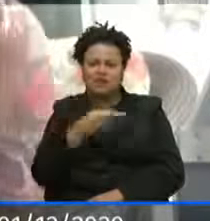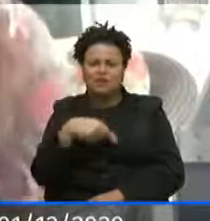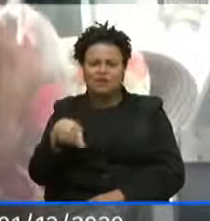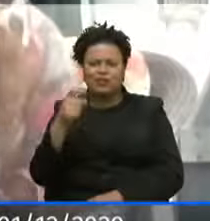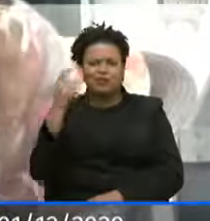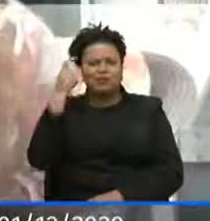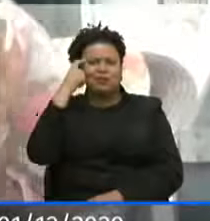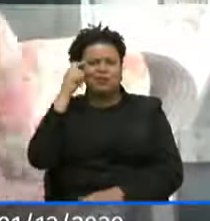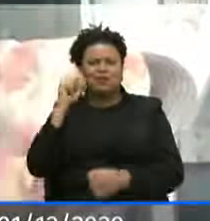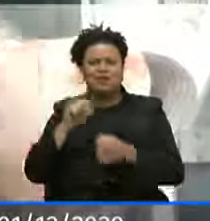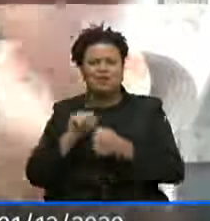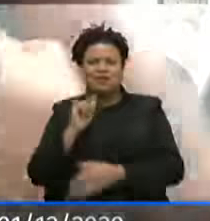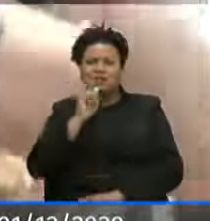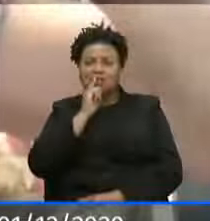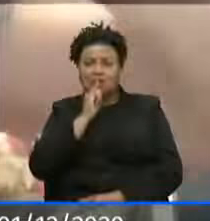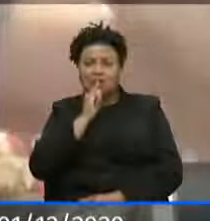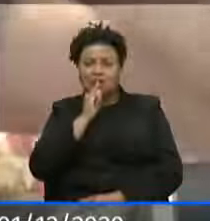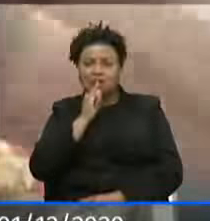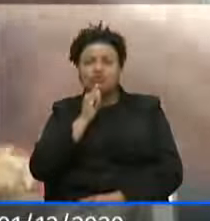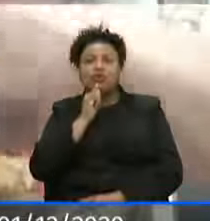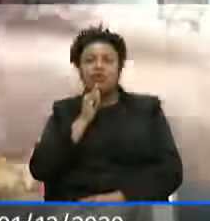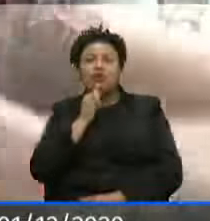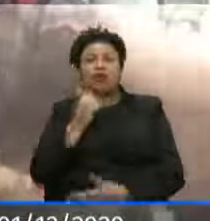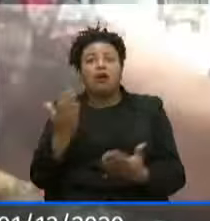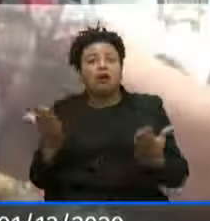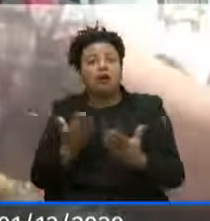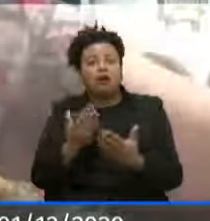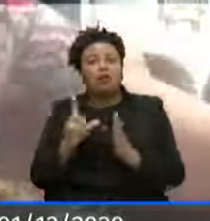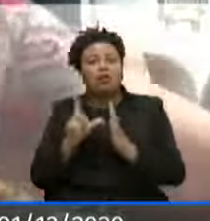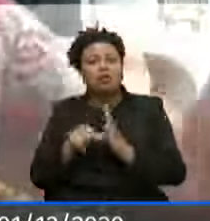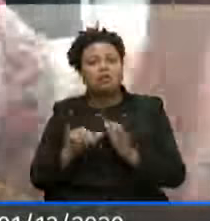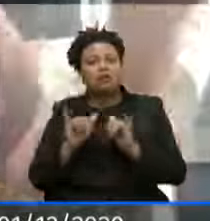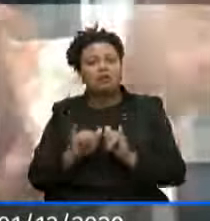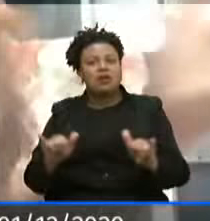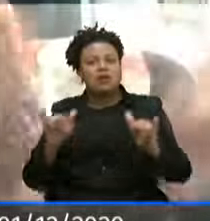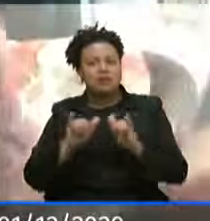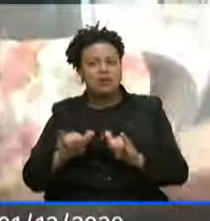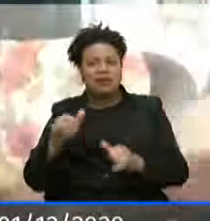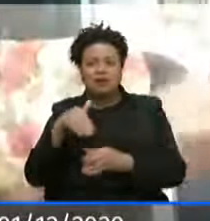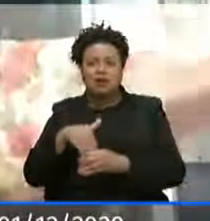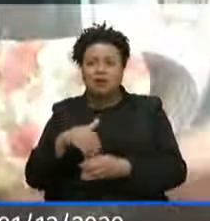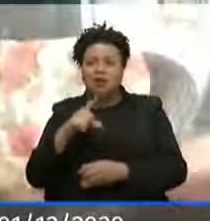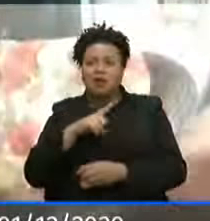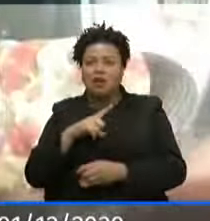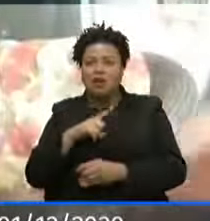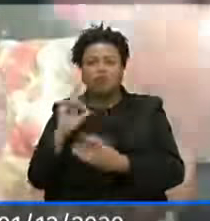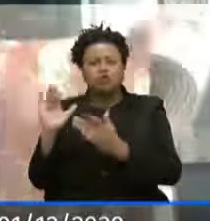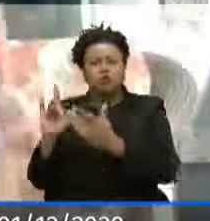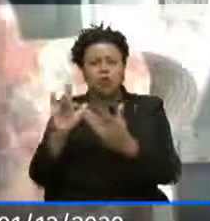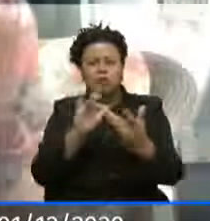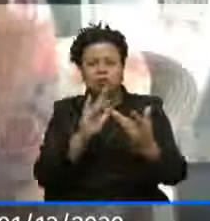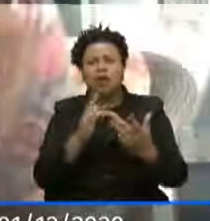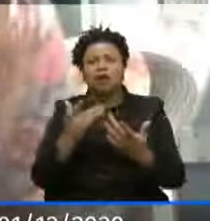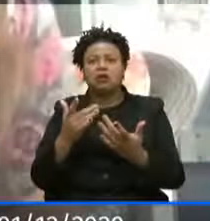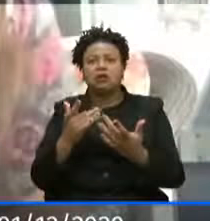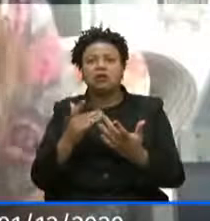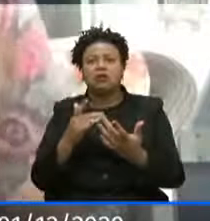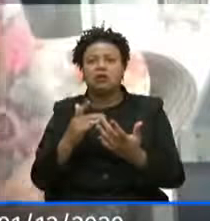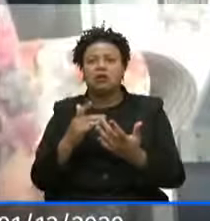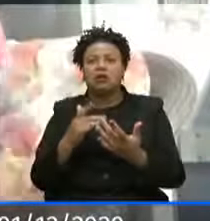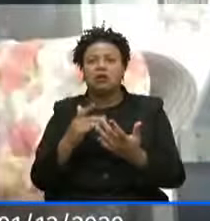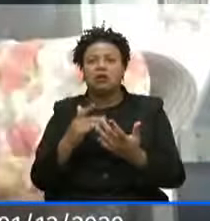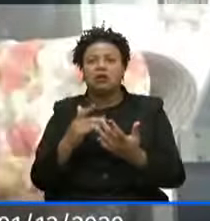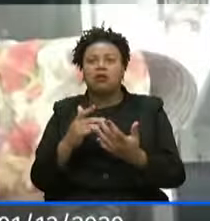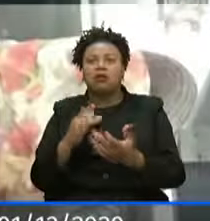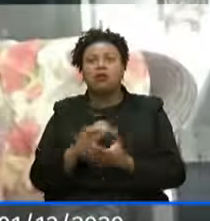eu pensei em fazer um teste agora pós-campanha, porque nunca me expus muito o contrário à minha opinião